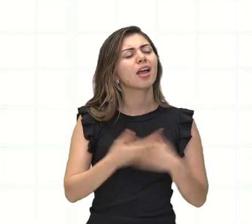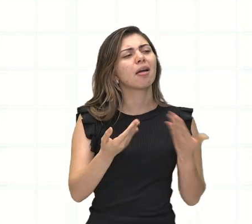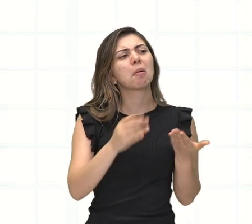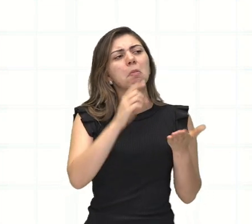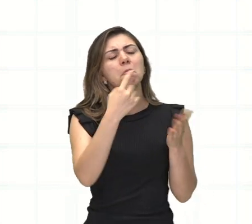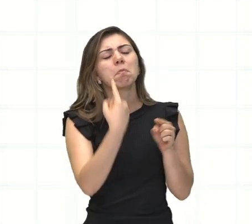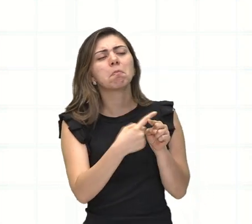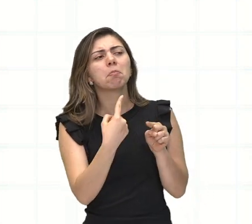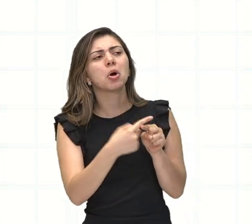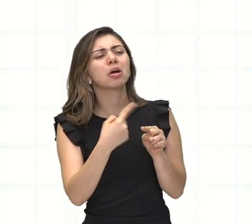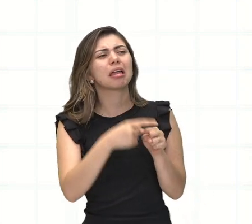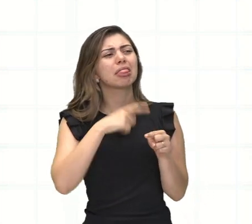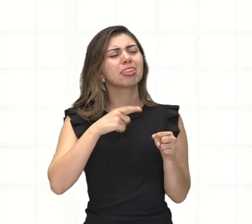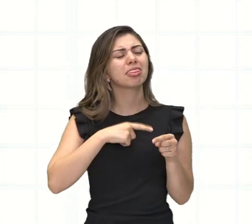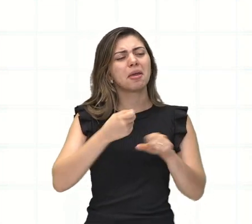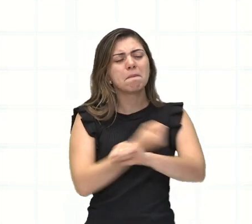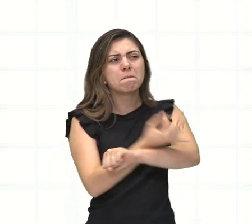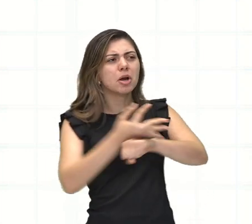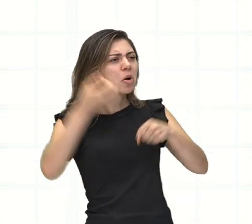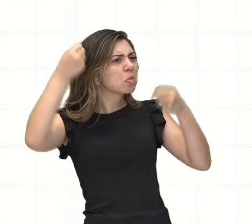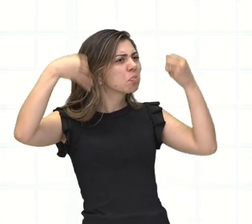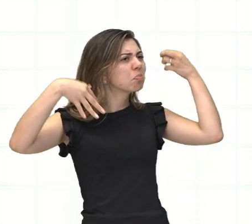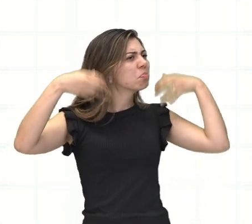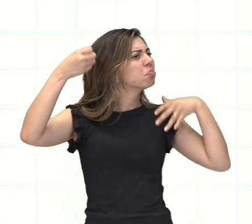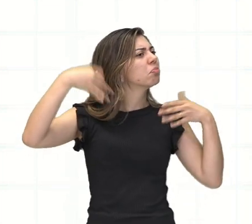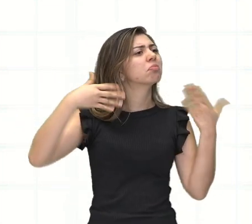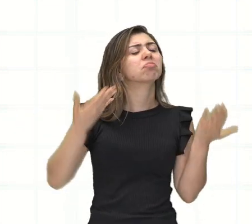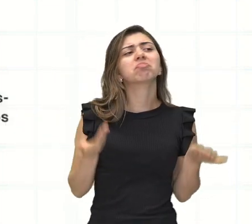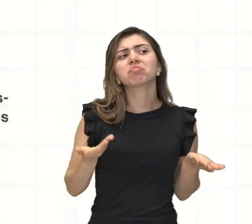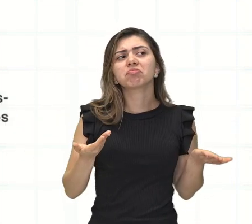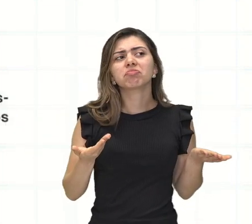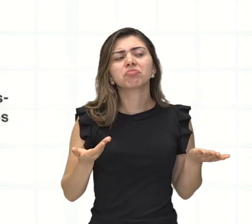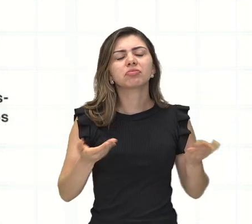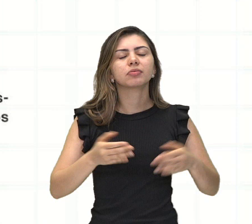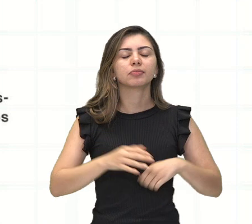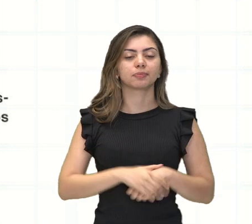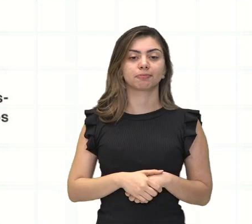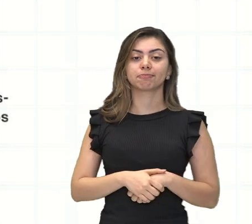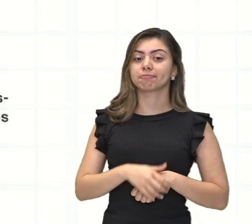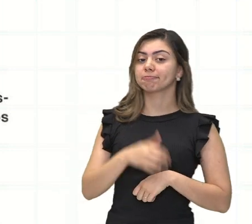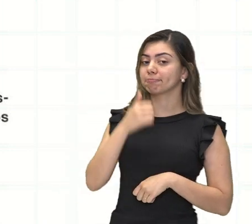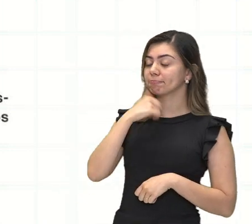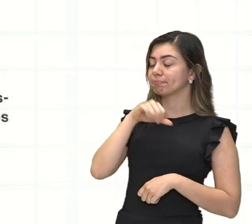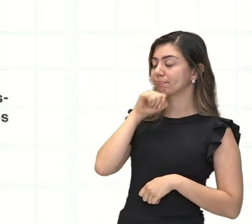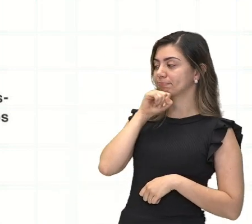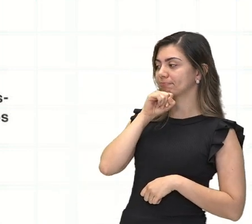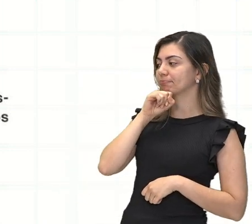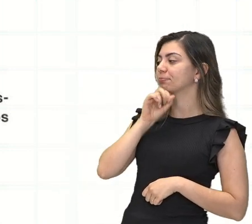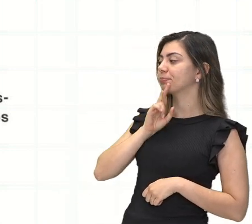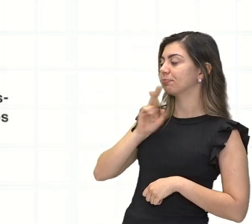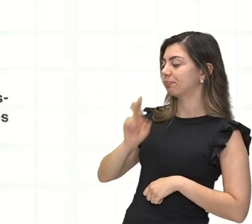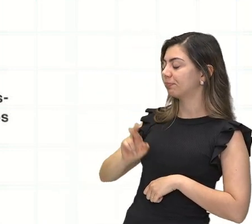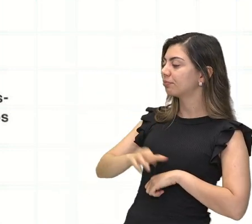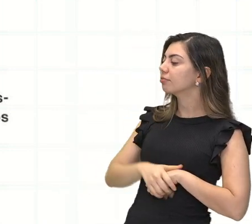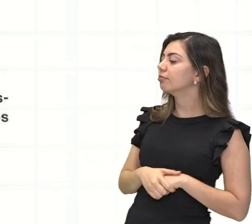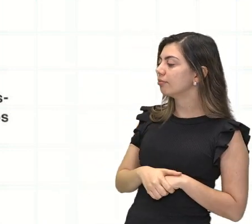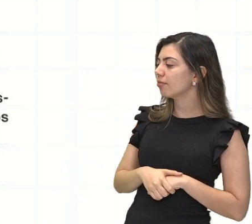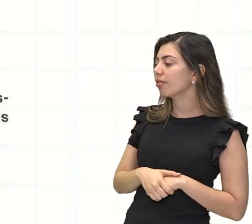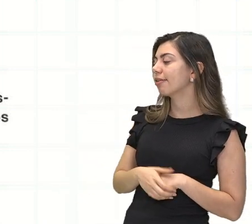você tem tantos cabelos brancos, mamãe? A mãe